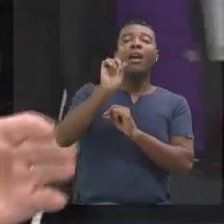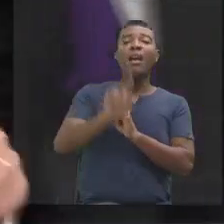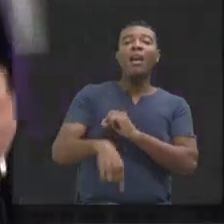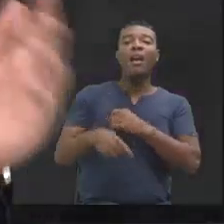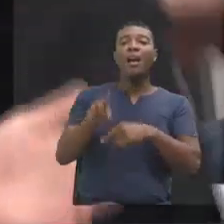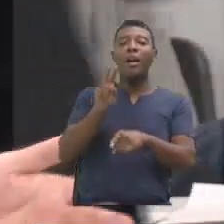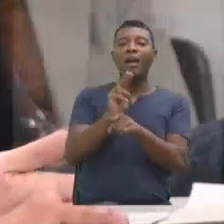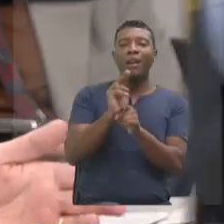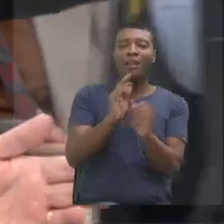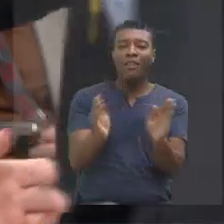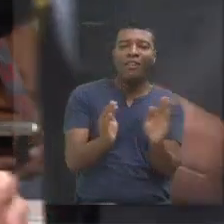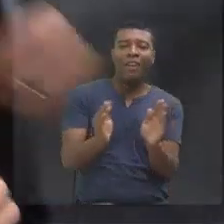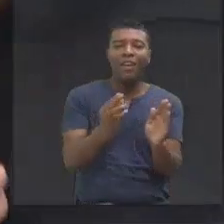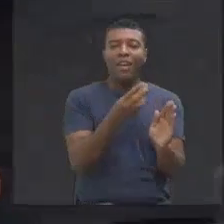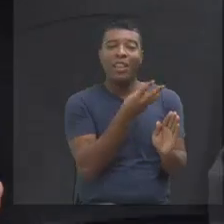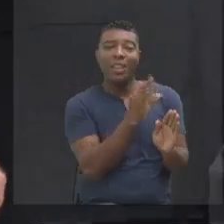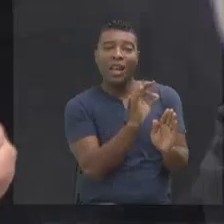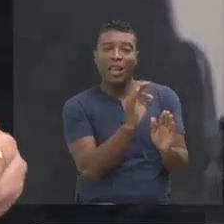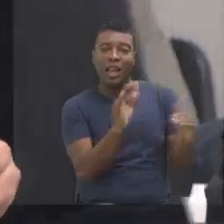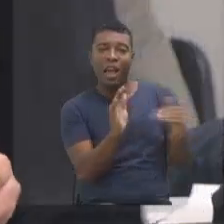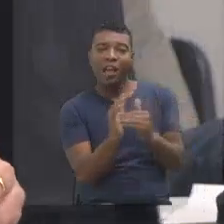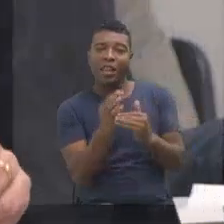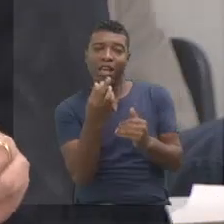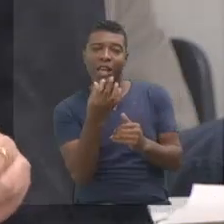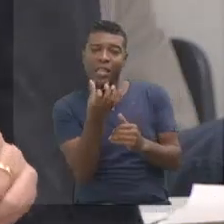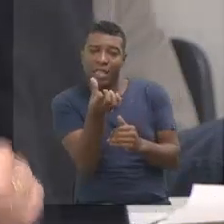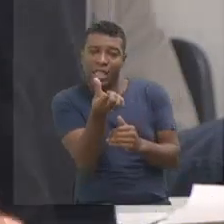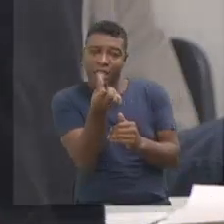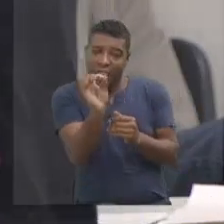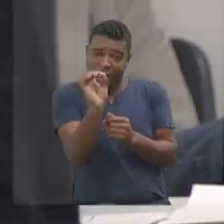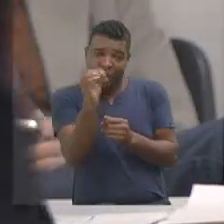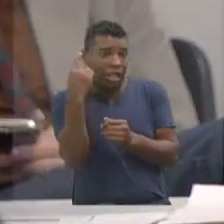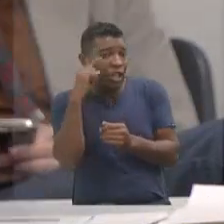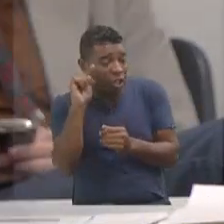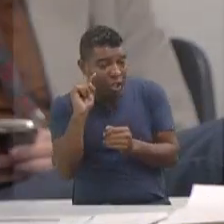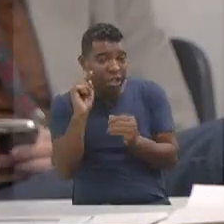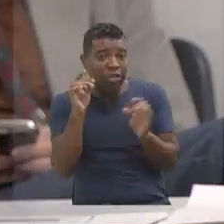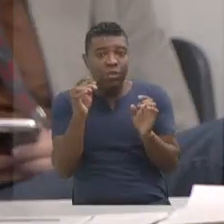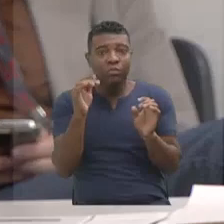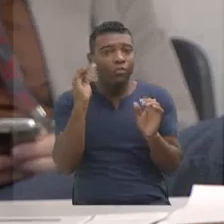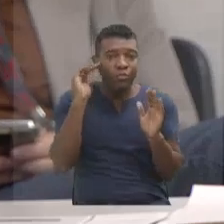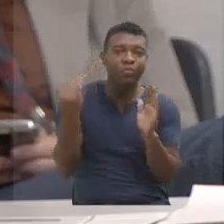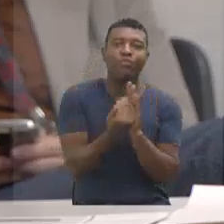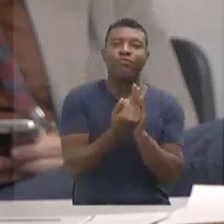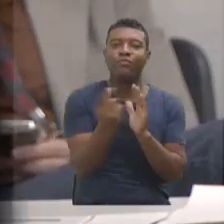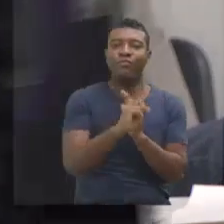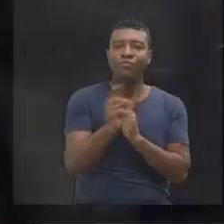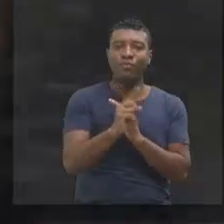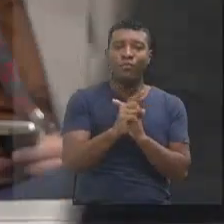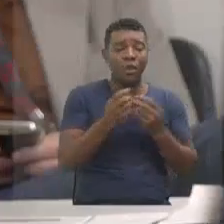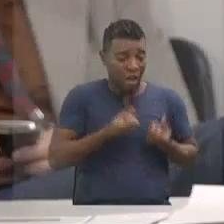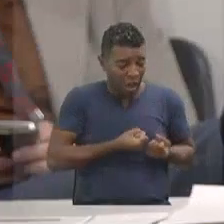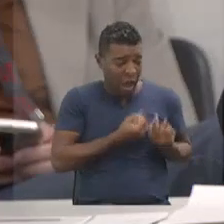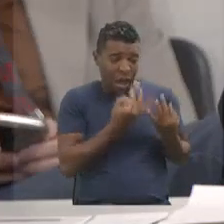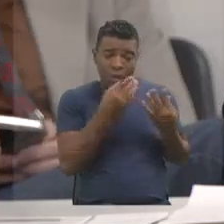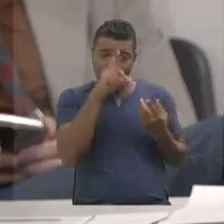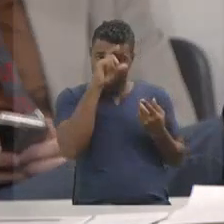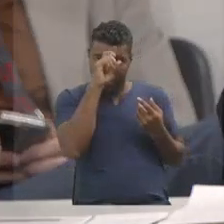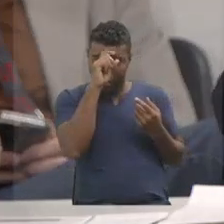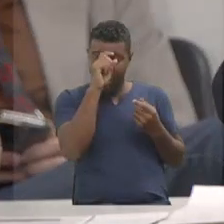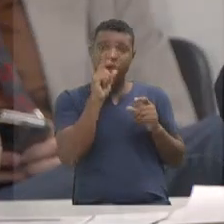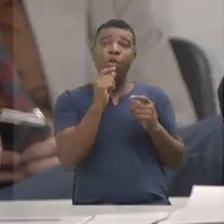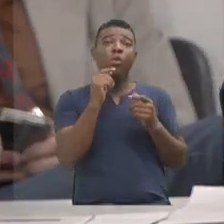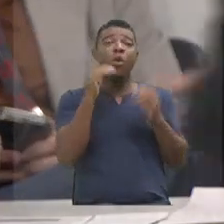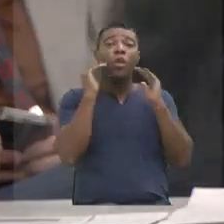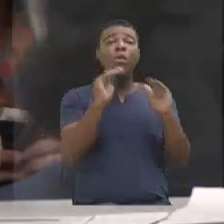30 e 60 dias não sendo cumprido e nós temos alguns hospitais que não comprem nem a o parâmetro